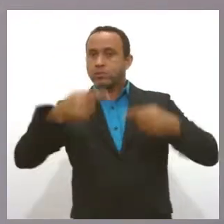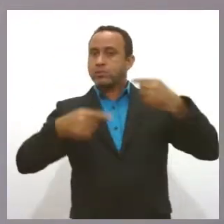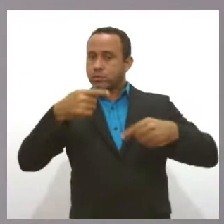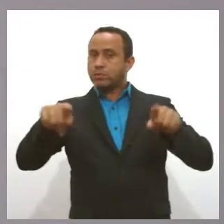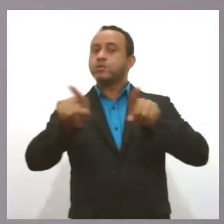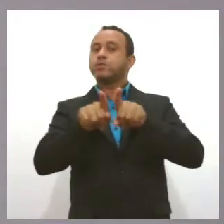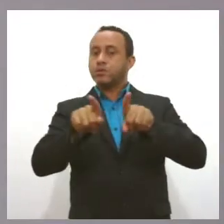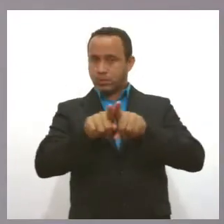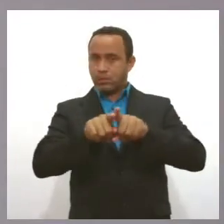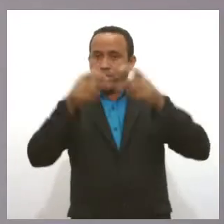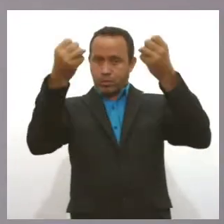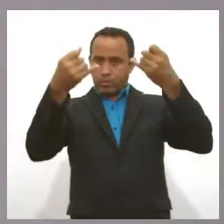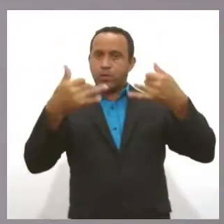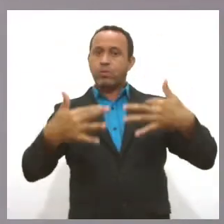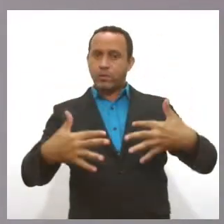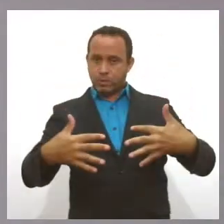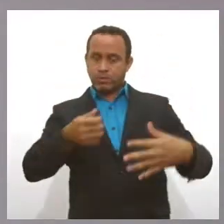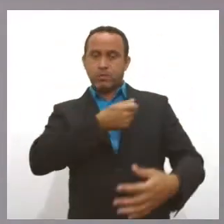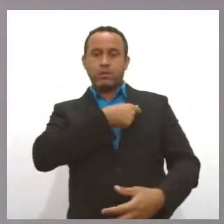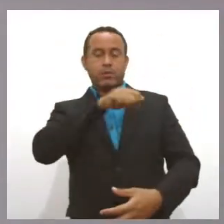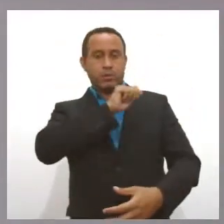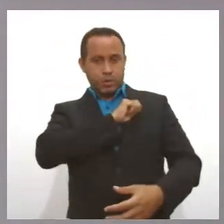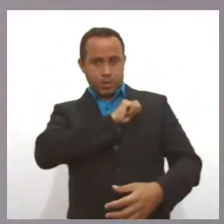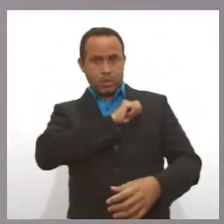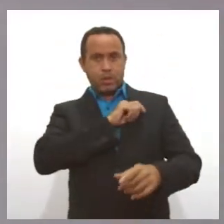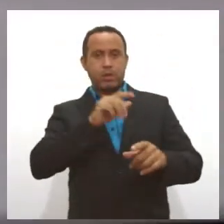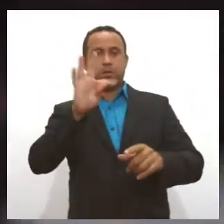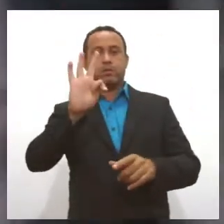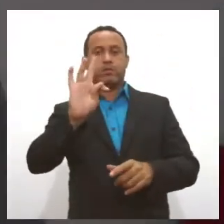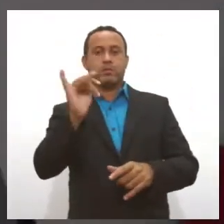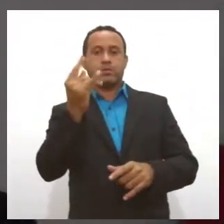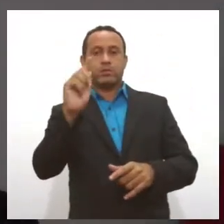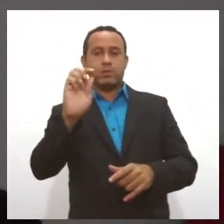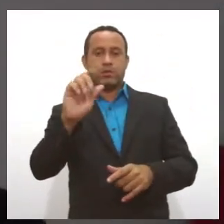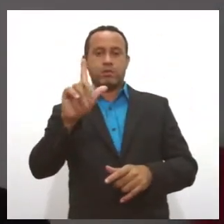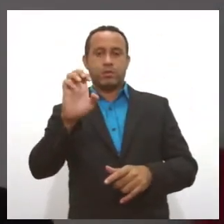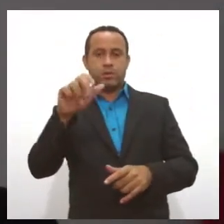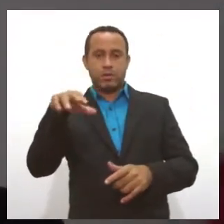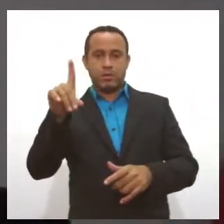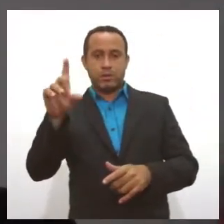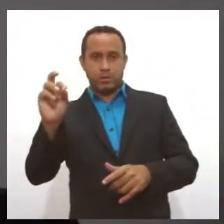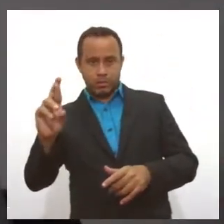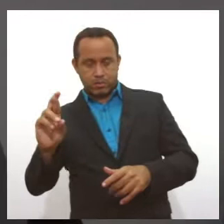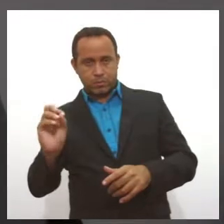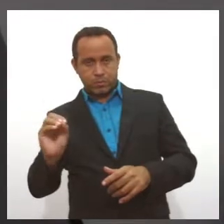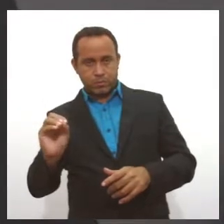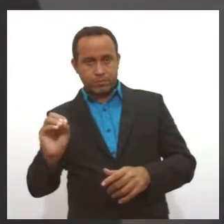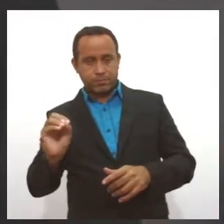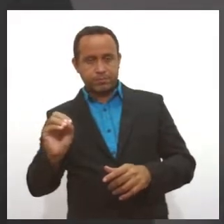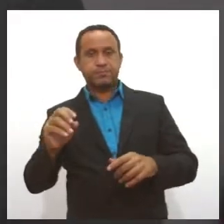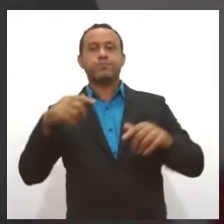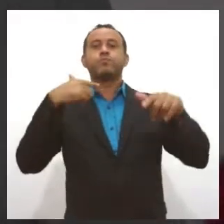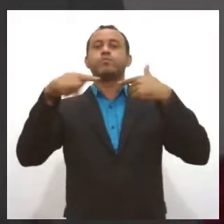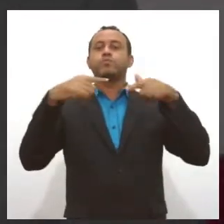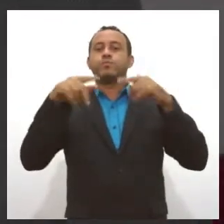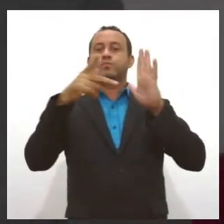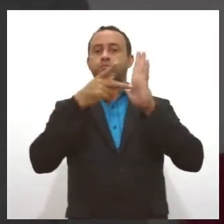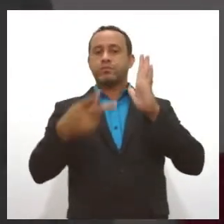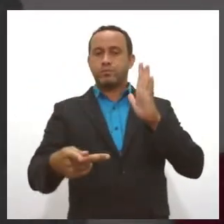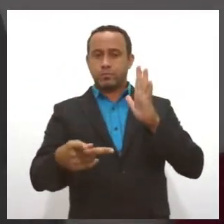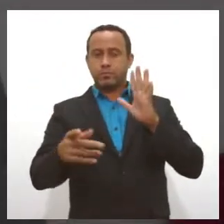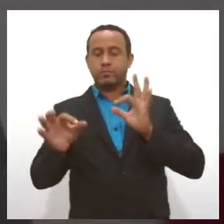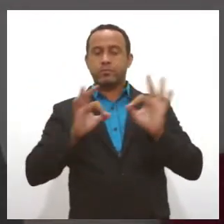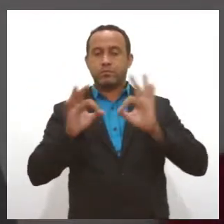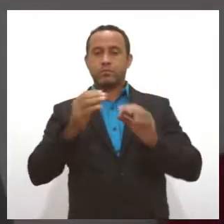como explica o delegado-geral da Polícia Civil, Tiago Leandro. A missão, a questão dos crimes comuns é a atribuição da